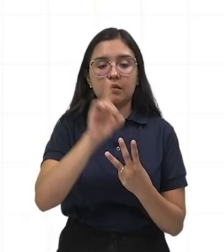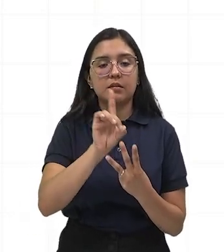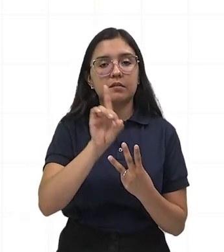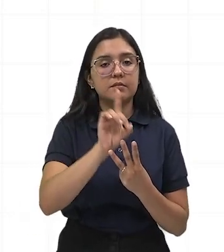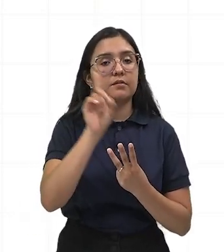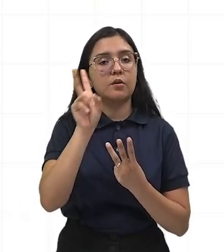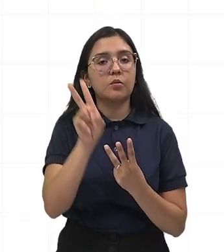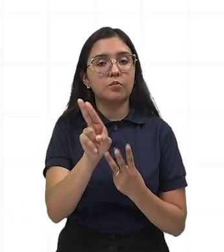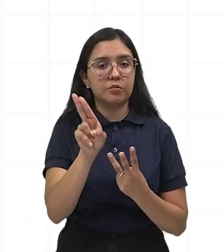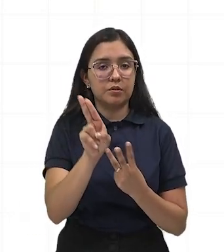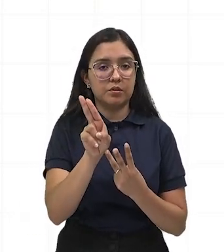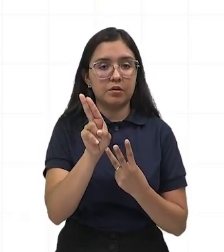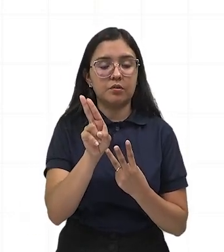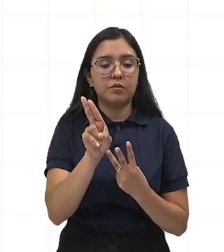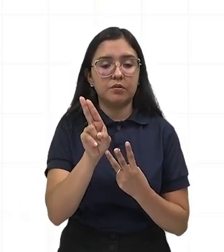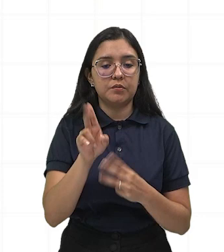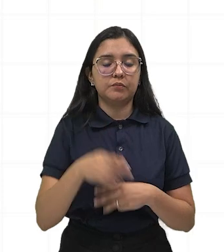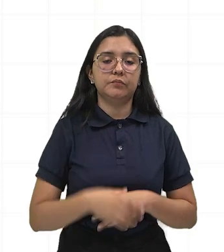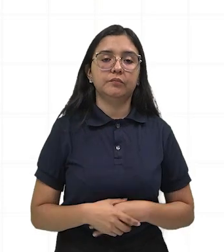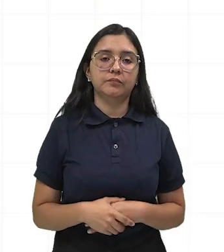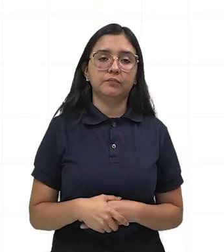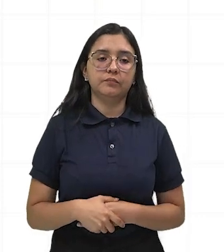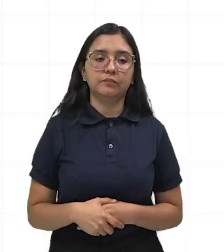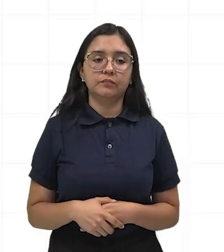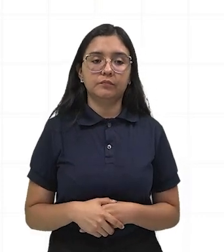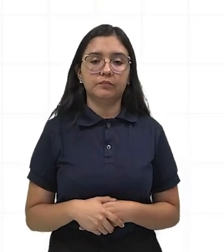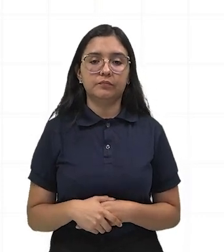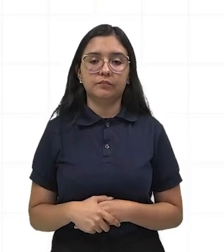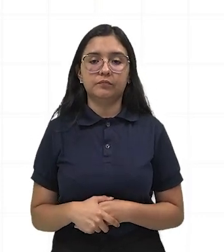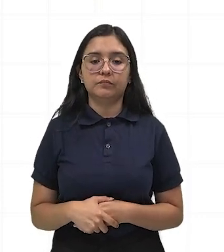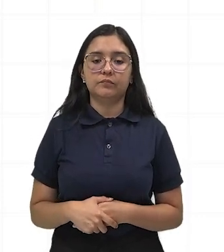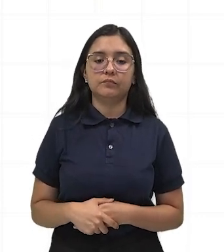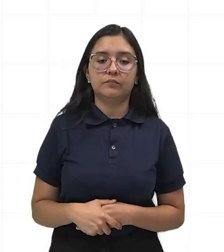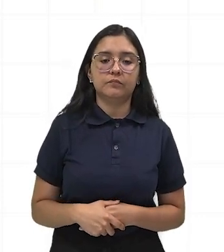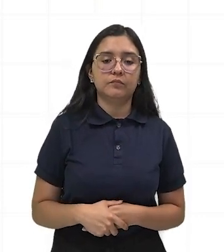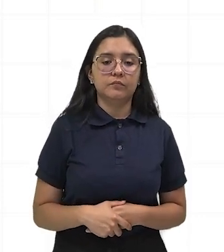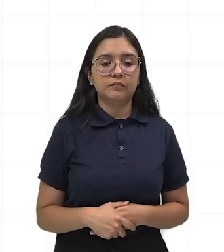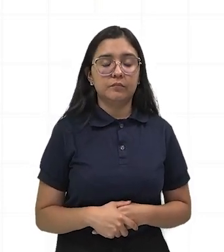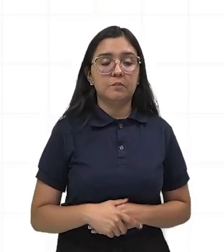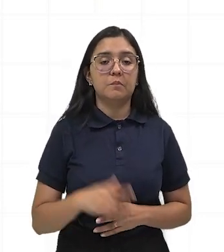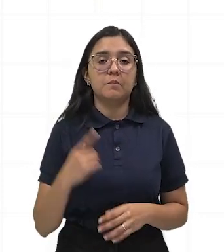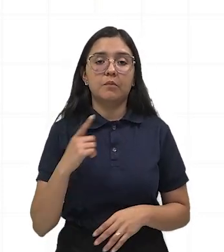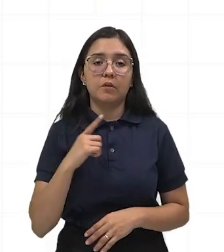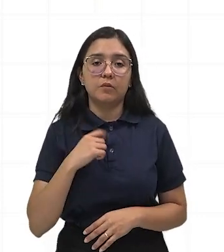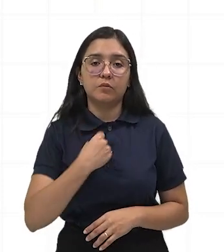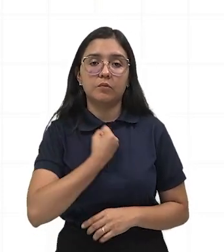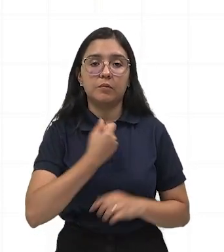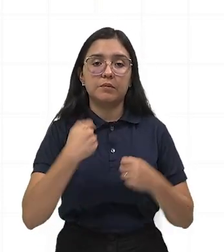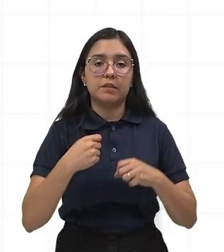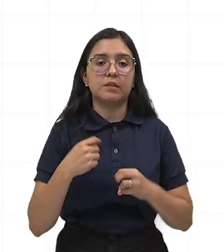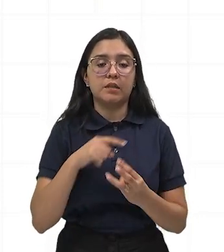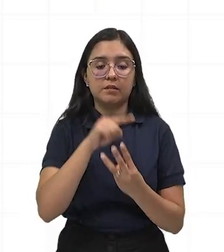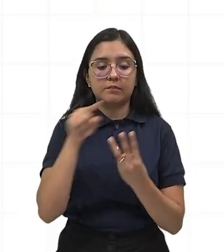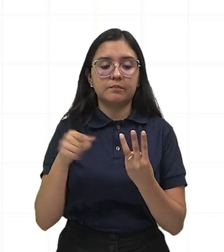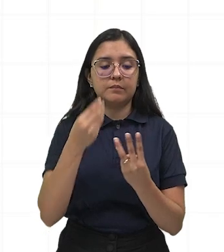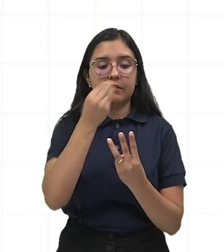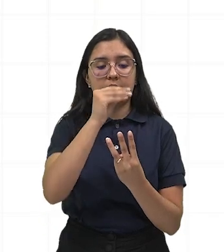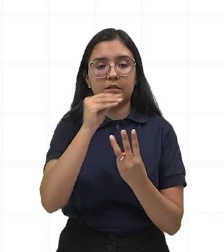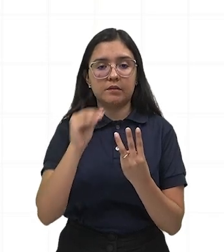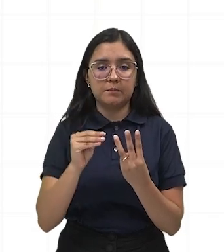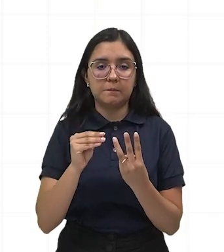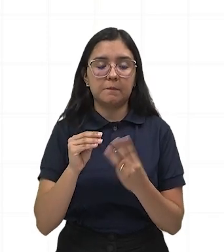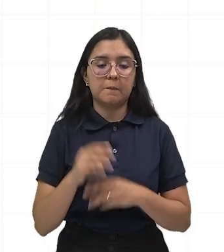das dezenas e a classe da unidade, né? Porque o número tem que ter 3 algarismos e ele tem que